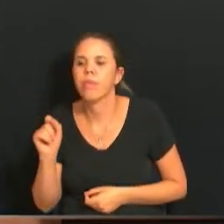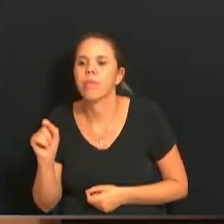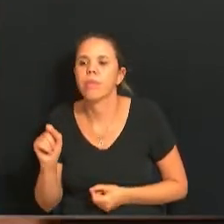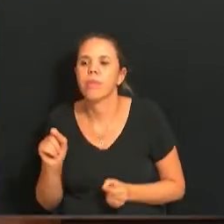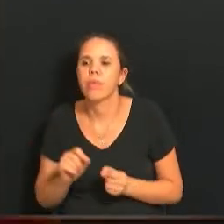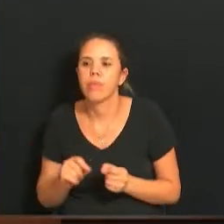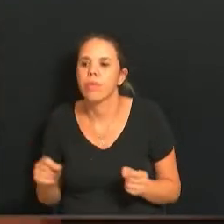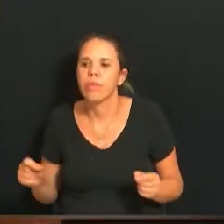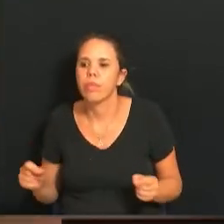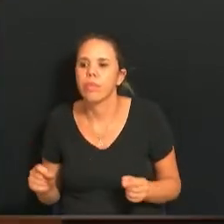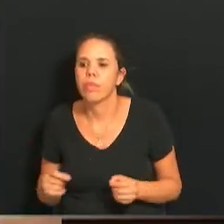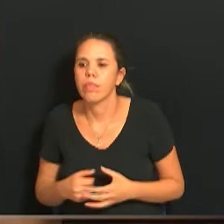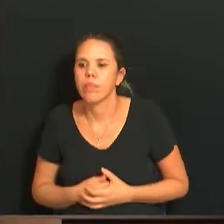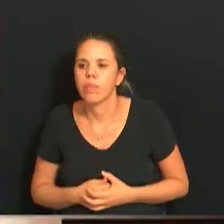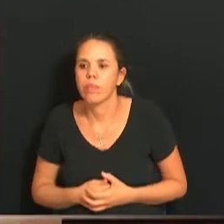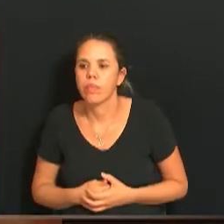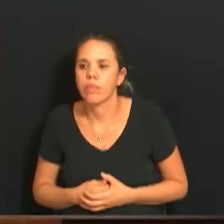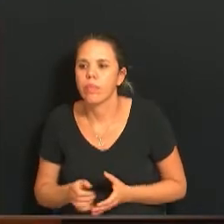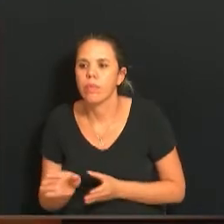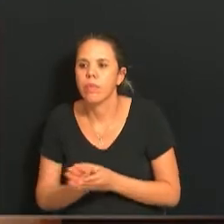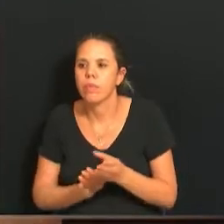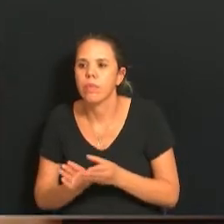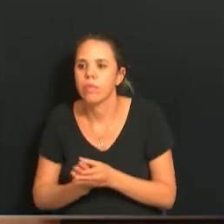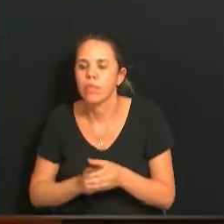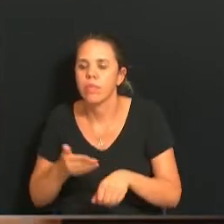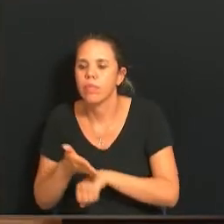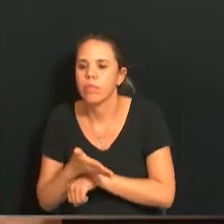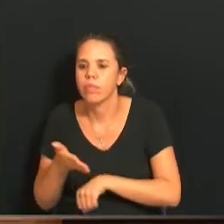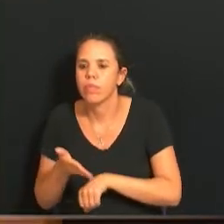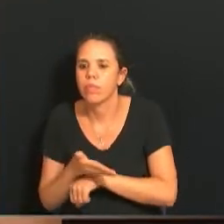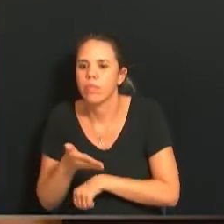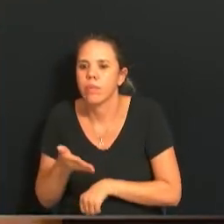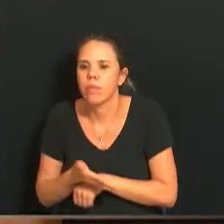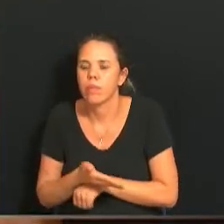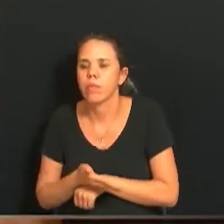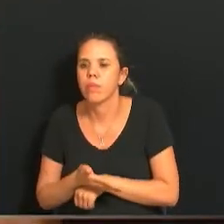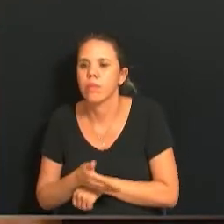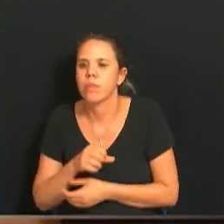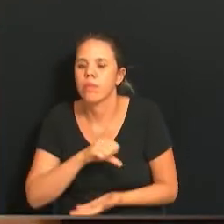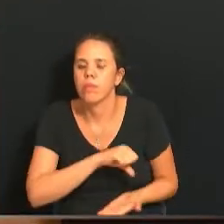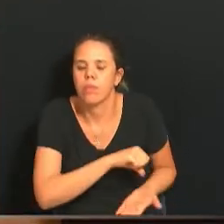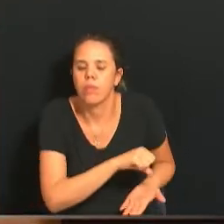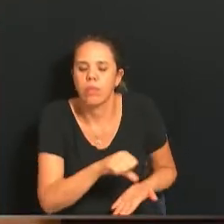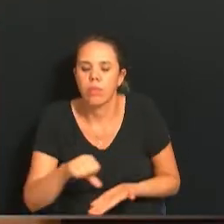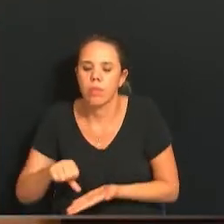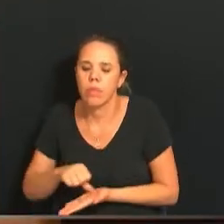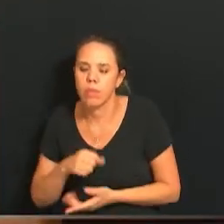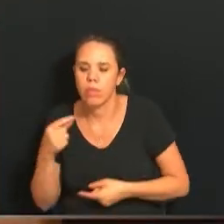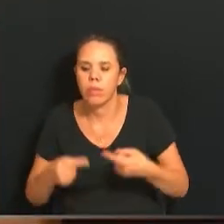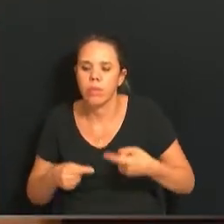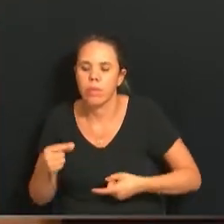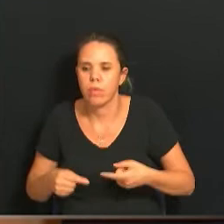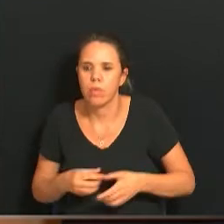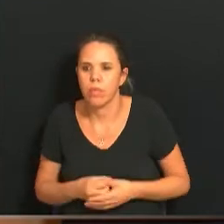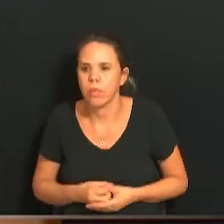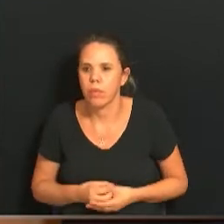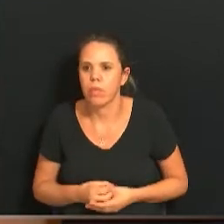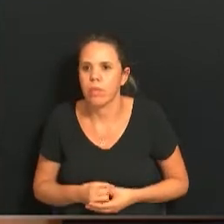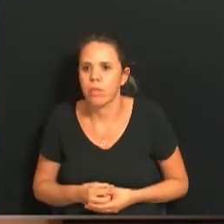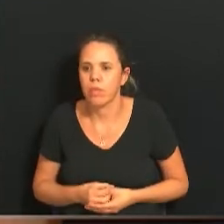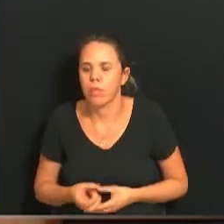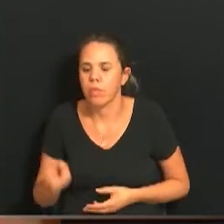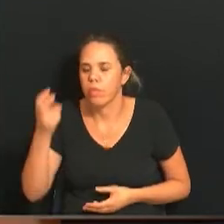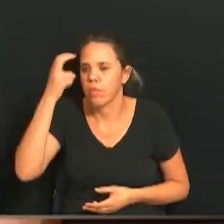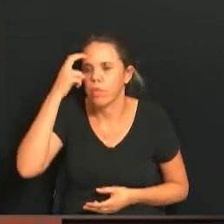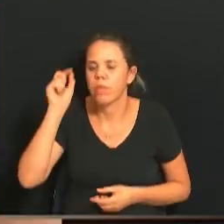né, ou desse conselho, da coordenadoria setorial, que discute aí o patrimônio cultural,